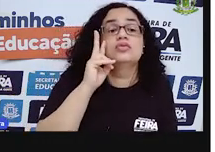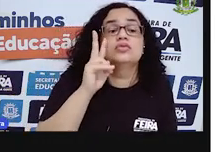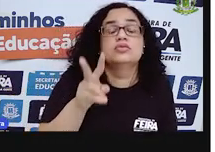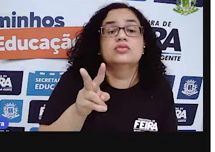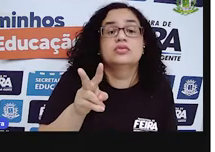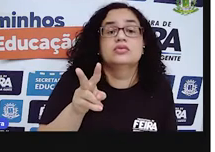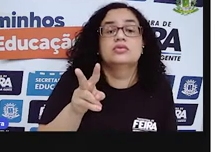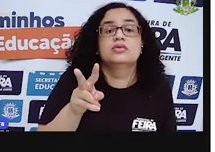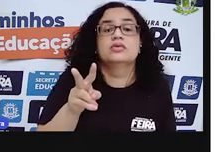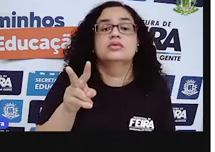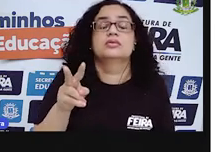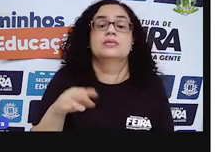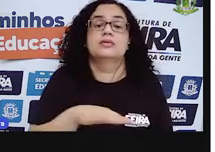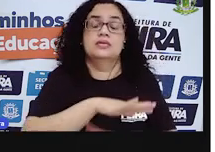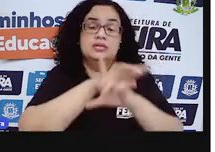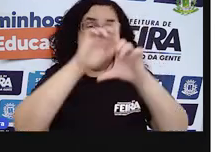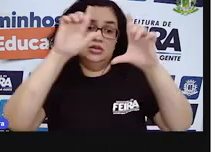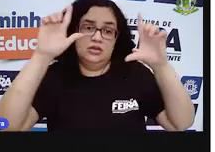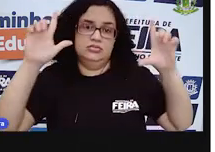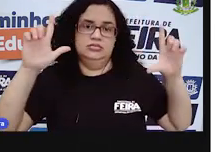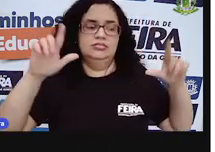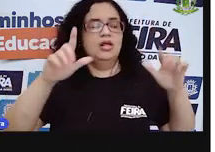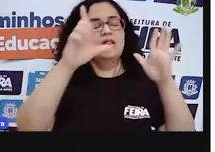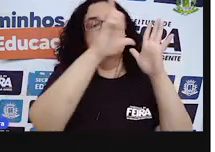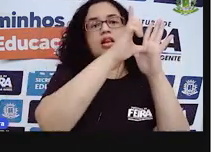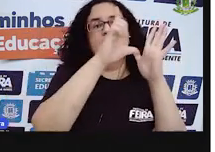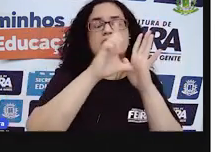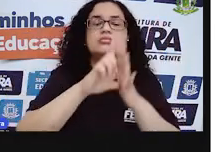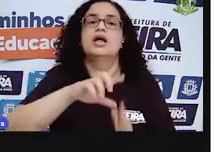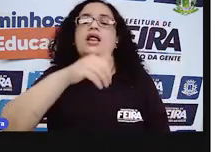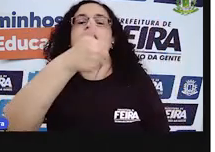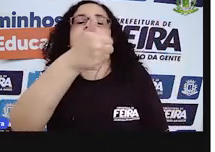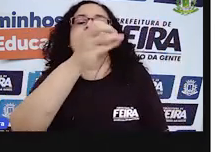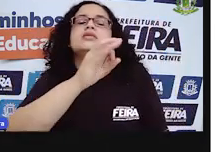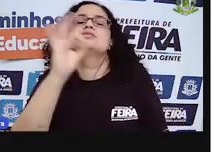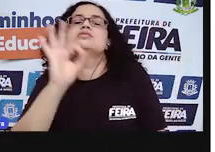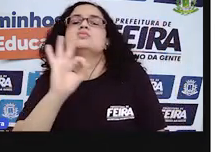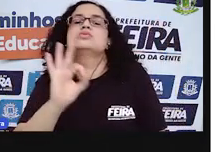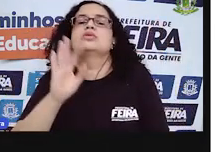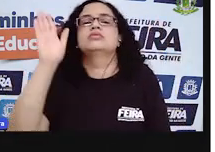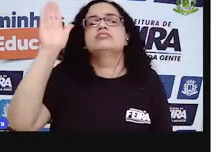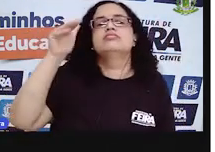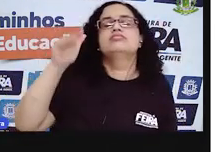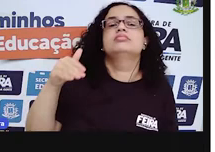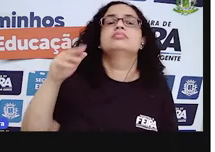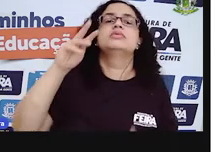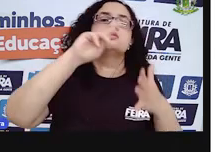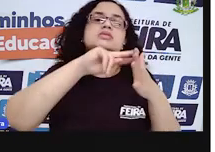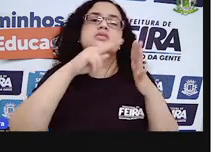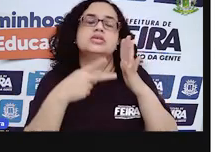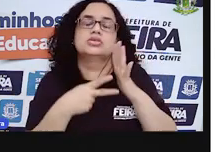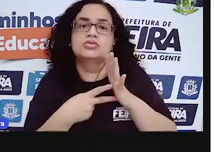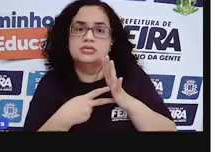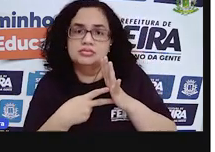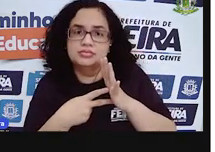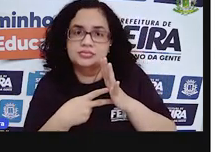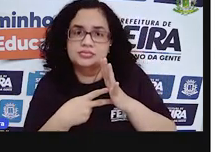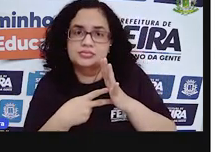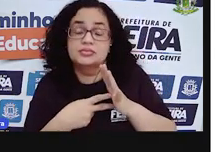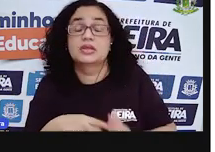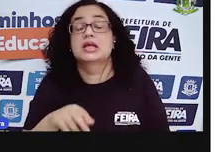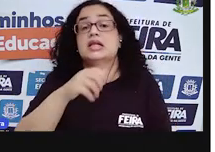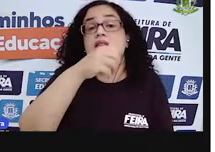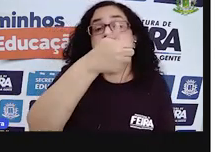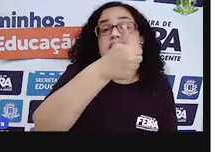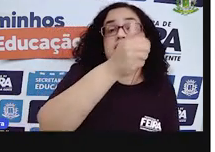isso aqui estampado na frente de uma loja dez porcento de desconto O que que significa 10 por cento